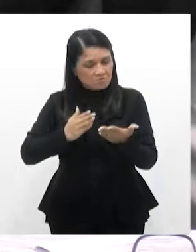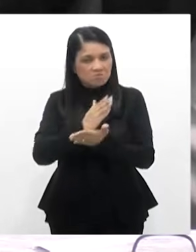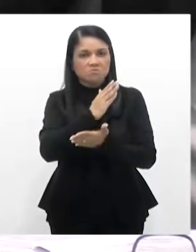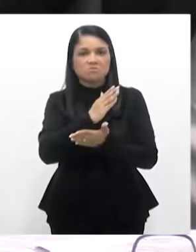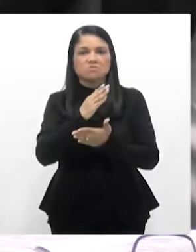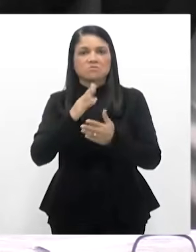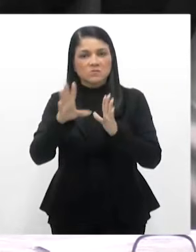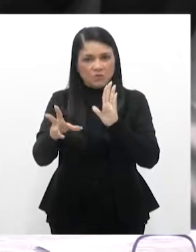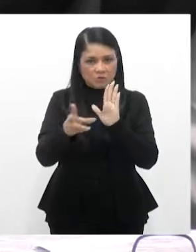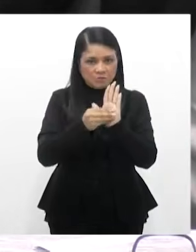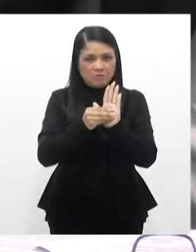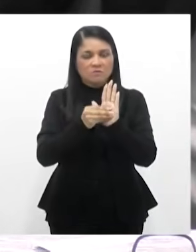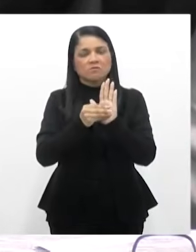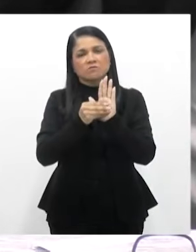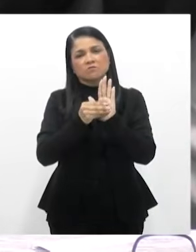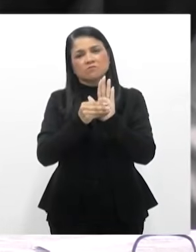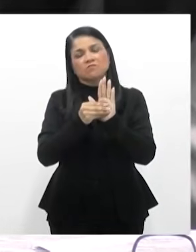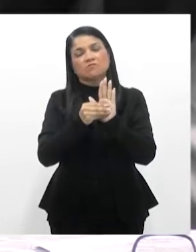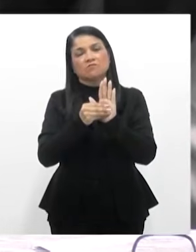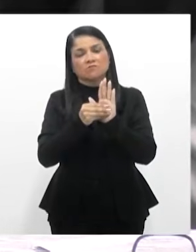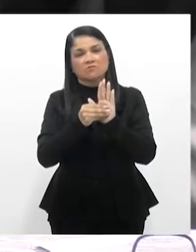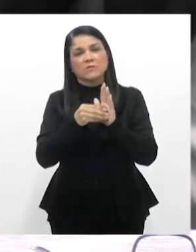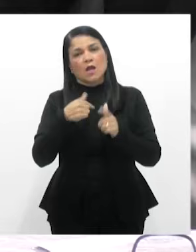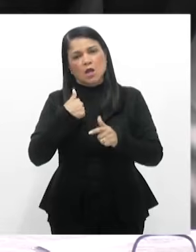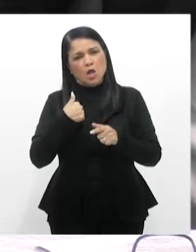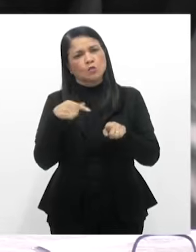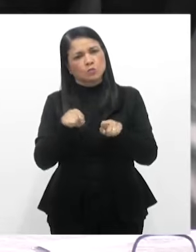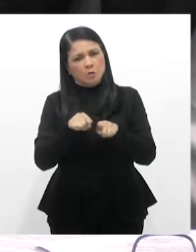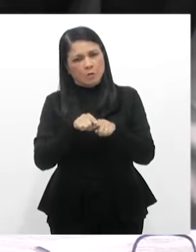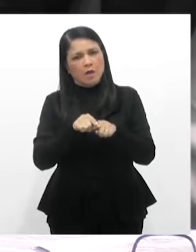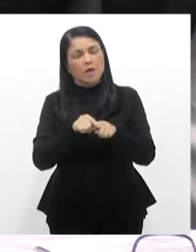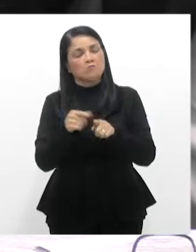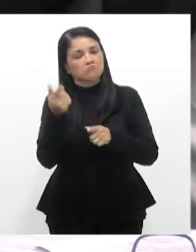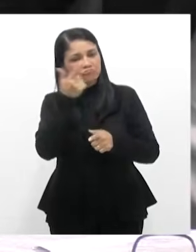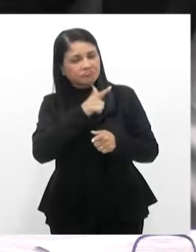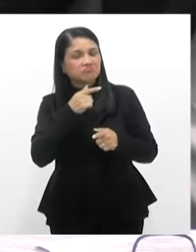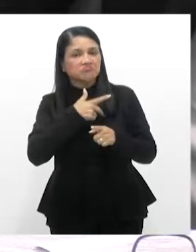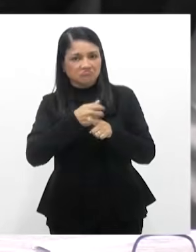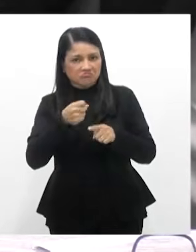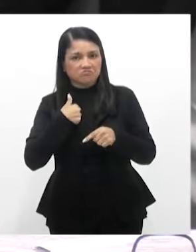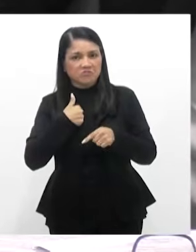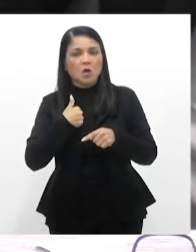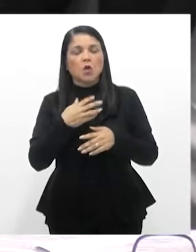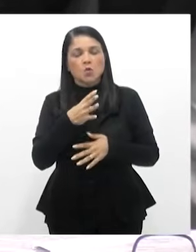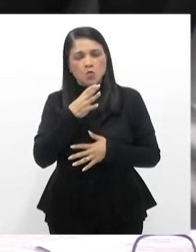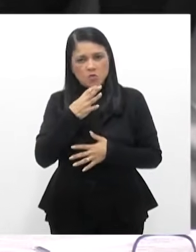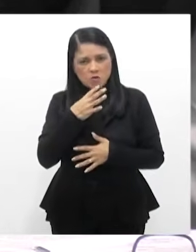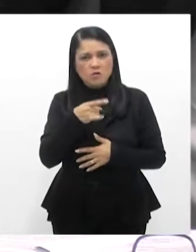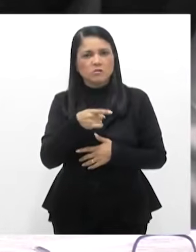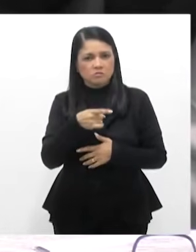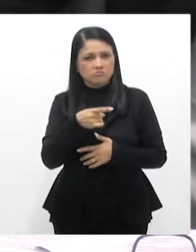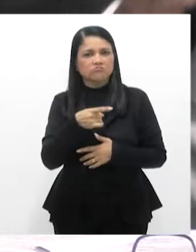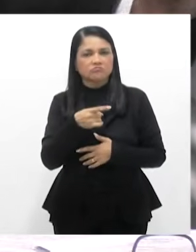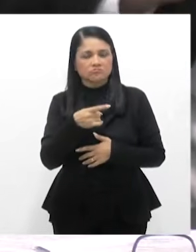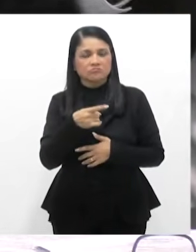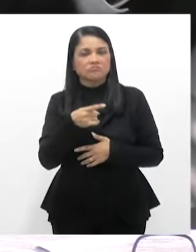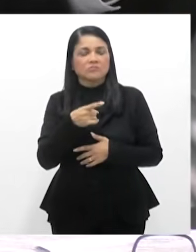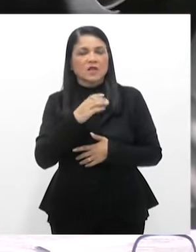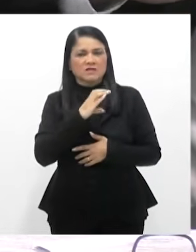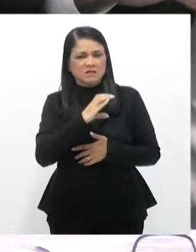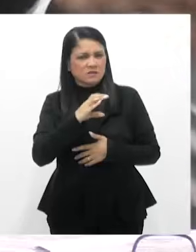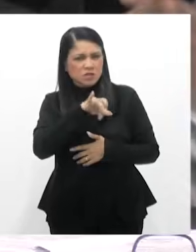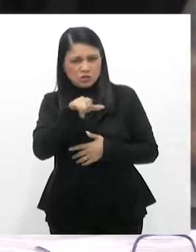aprovados com emendas, etc. E eu mesmo fui um dos contemplados, sempre reconheço que Vossa Excelência e a CCJ, no